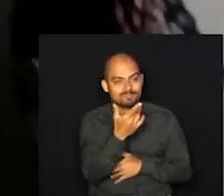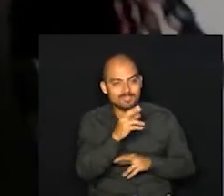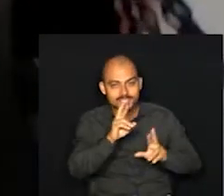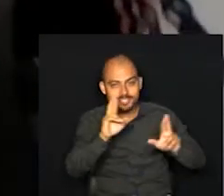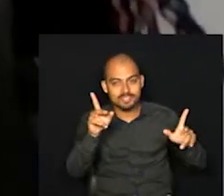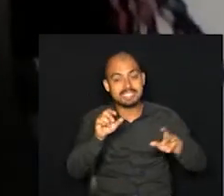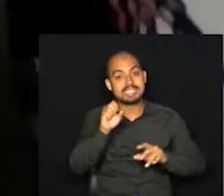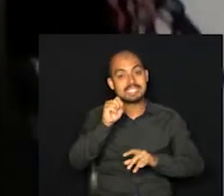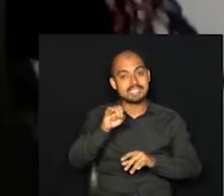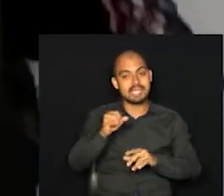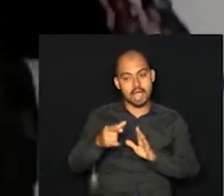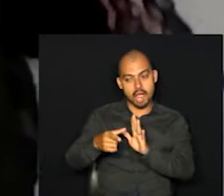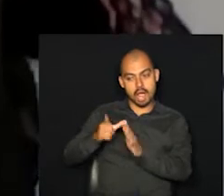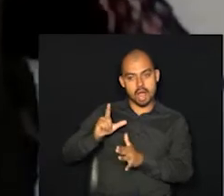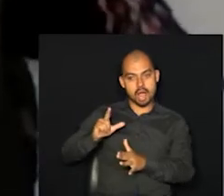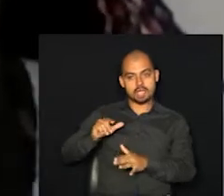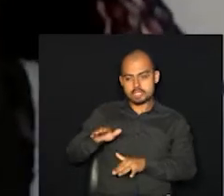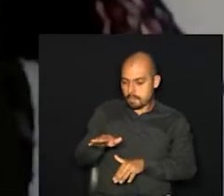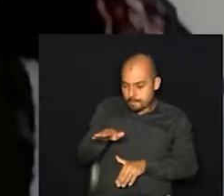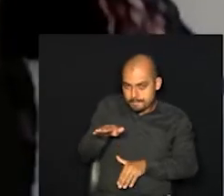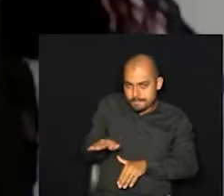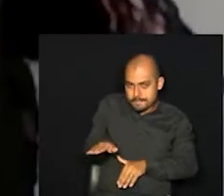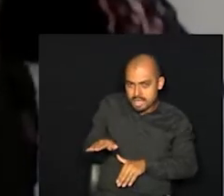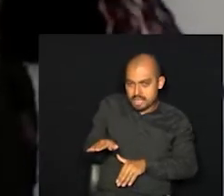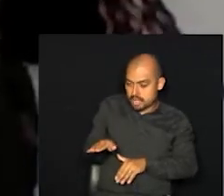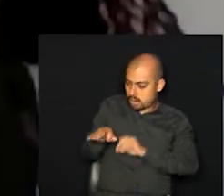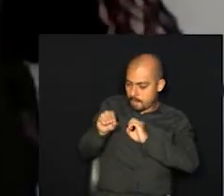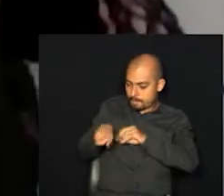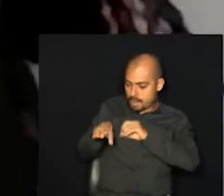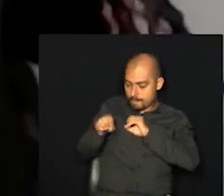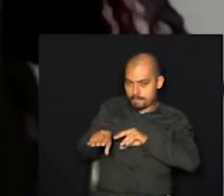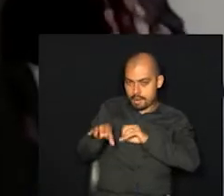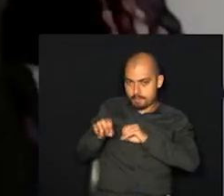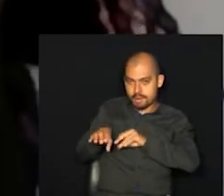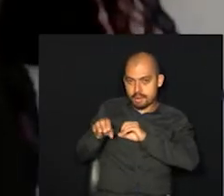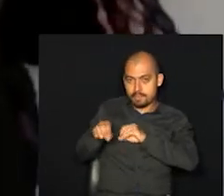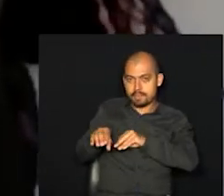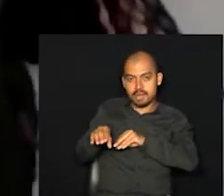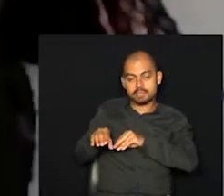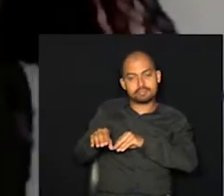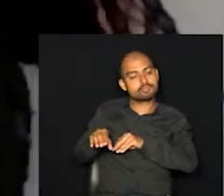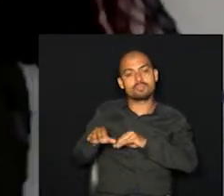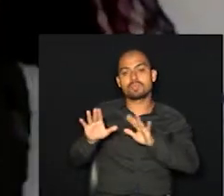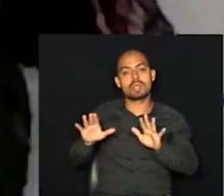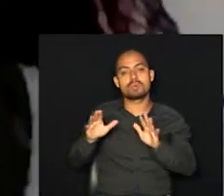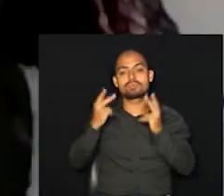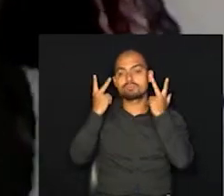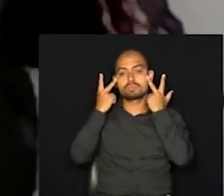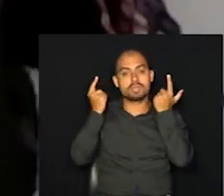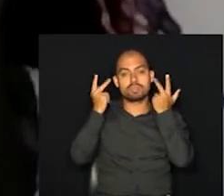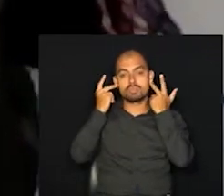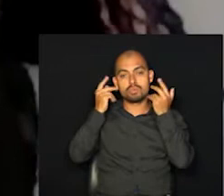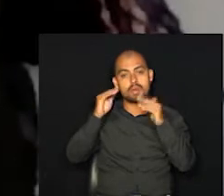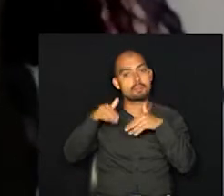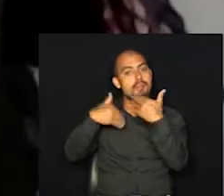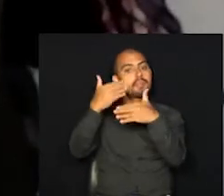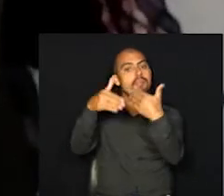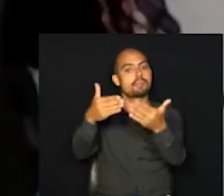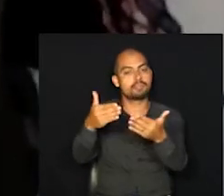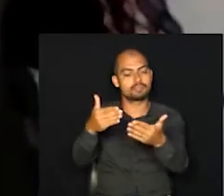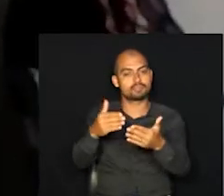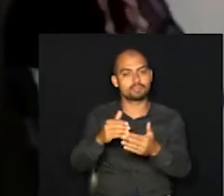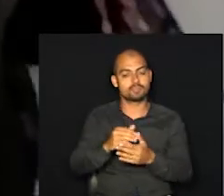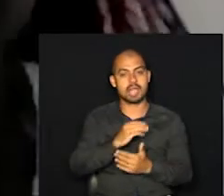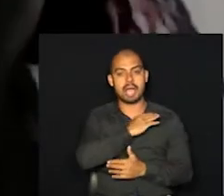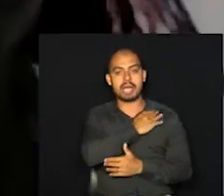desde sempre, desde pequeno, desde o primário, sim, essa coisa ela vai evoluindo e ela não acontece, o racismo dentro das